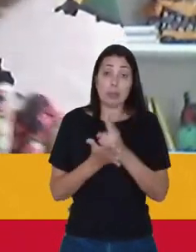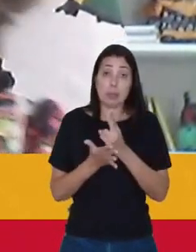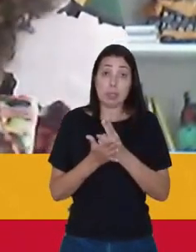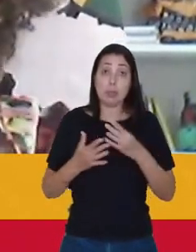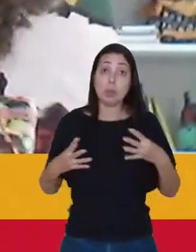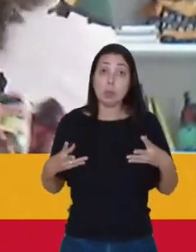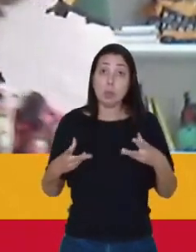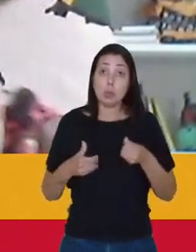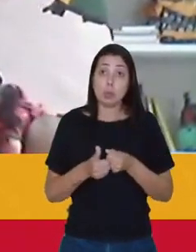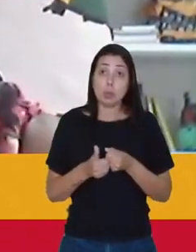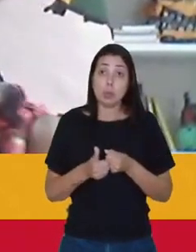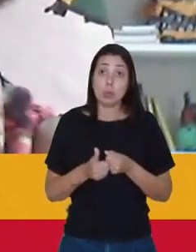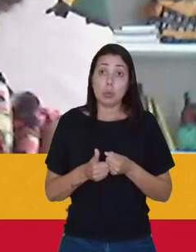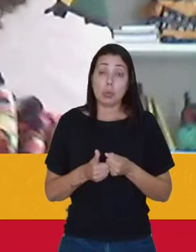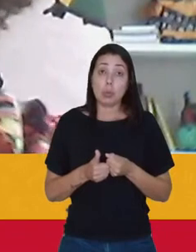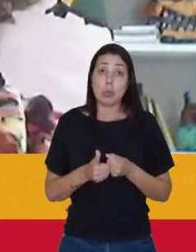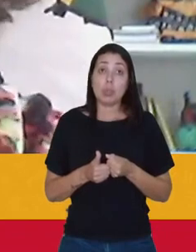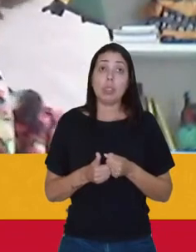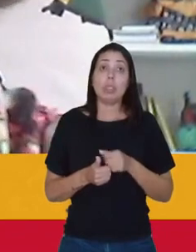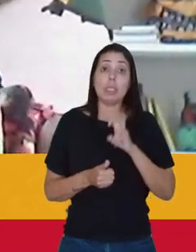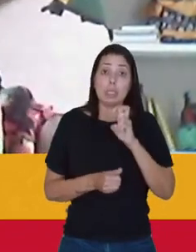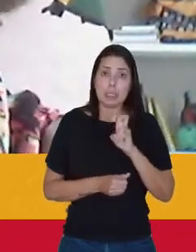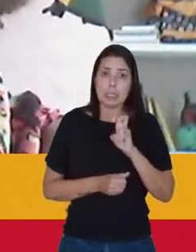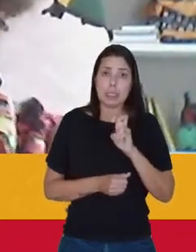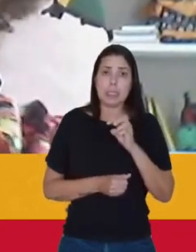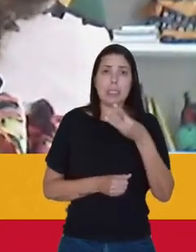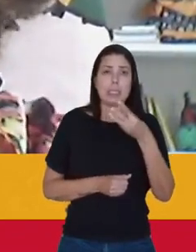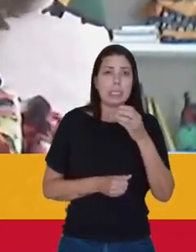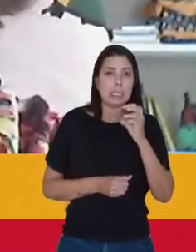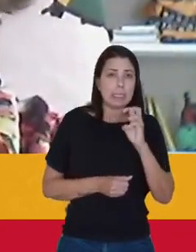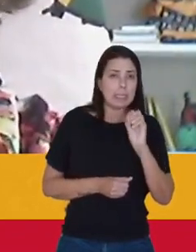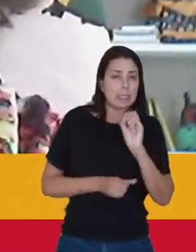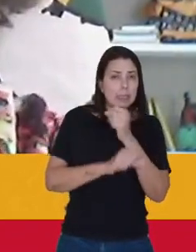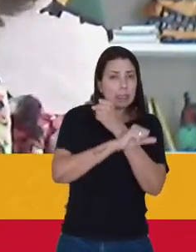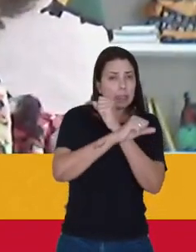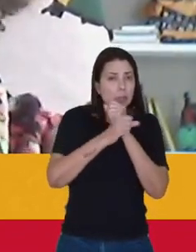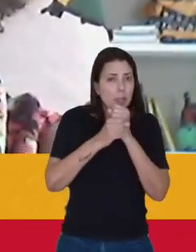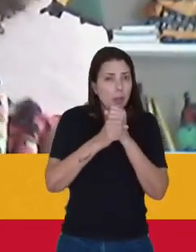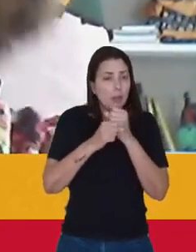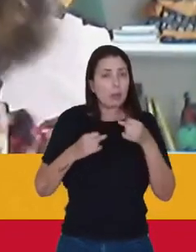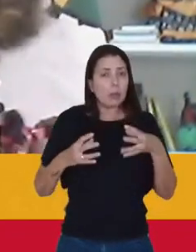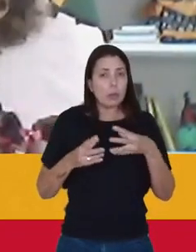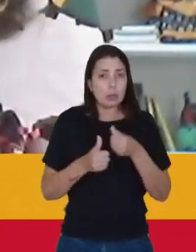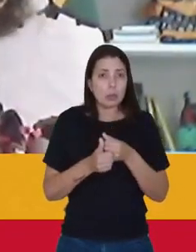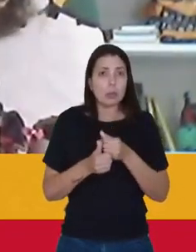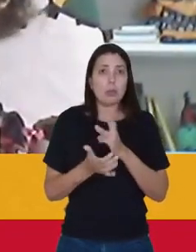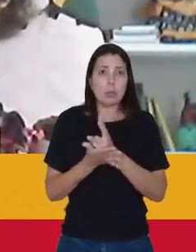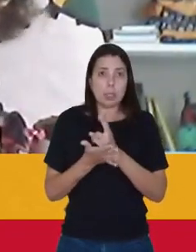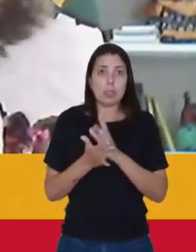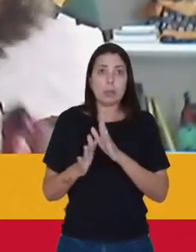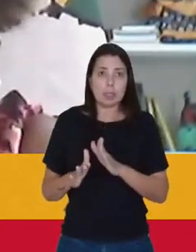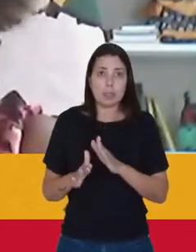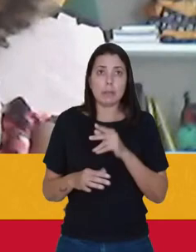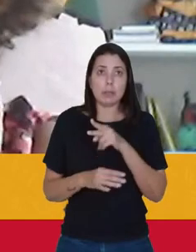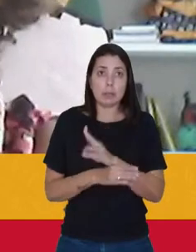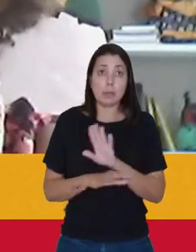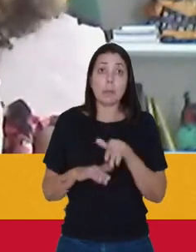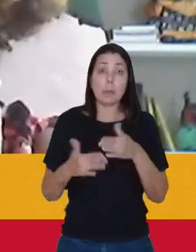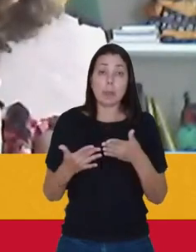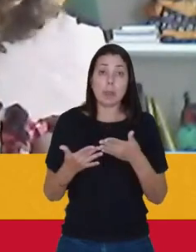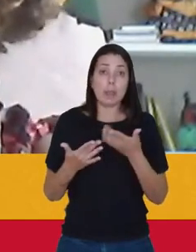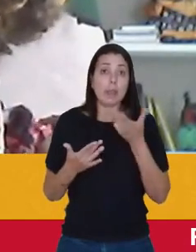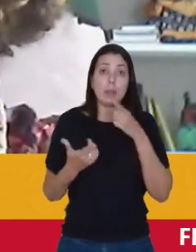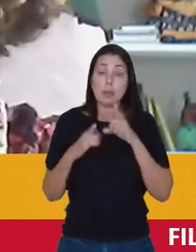de tudo, apesar de 5 séculos, apesar de 300 de escravidão, apesar de tudo, ainda se mantém. Então, eu